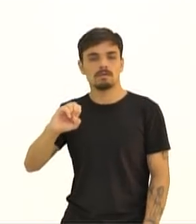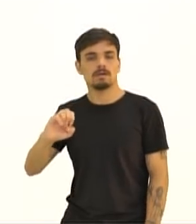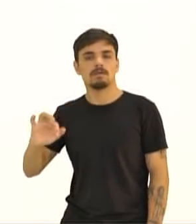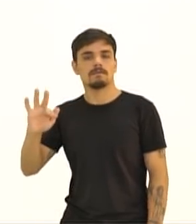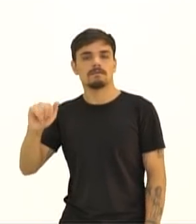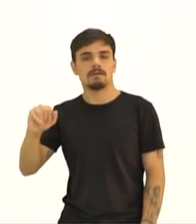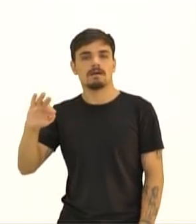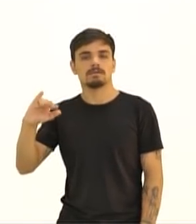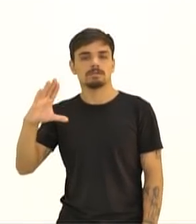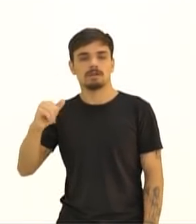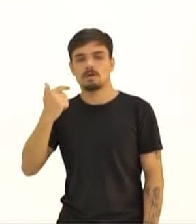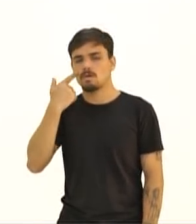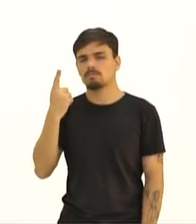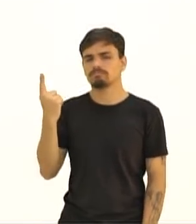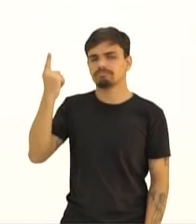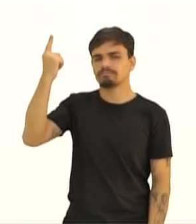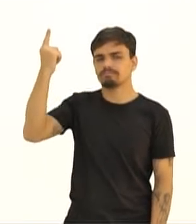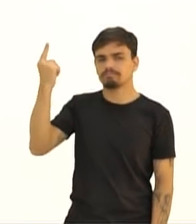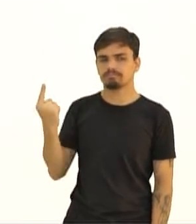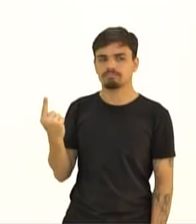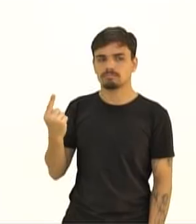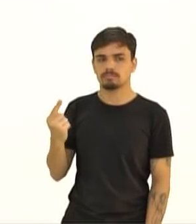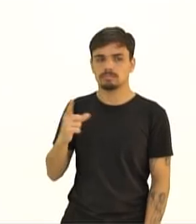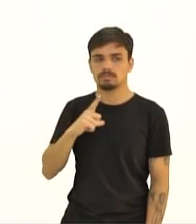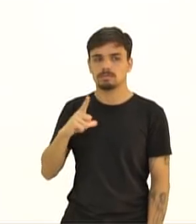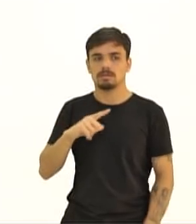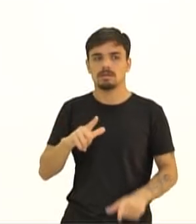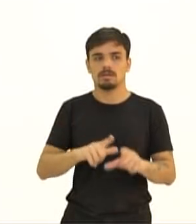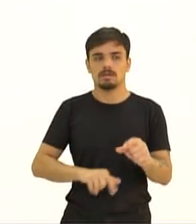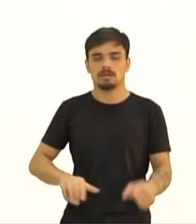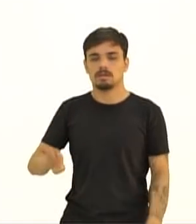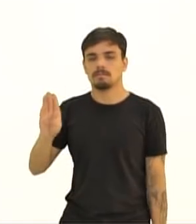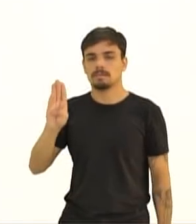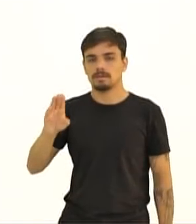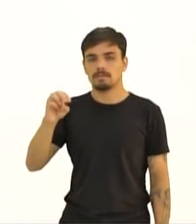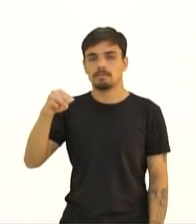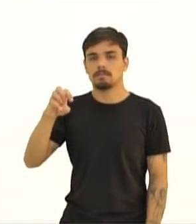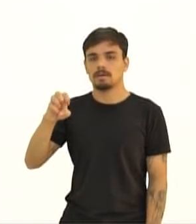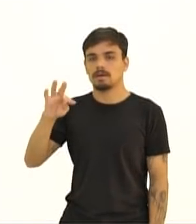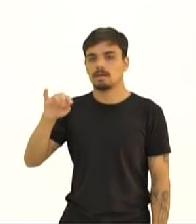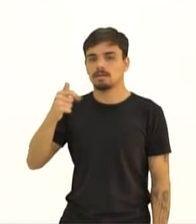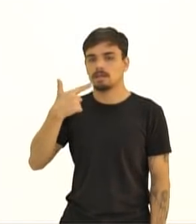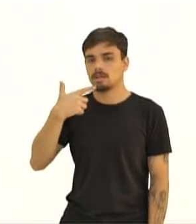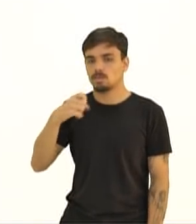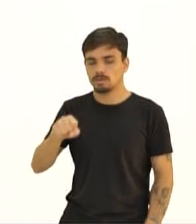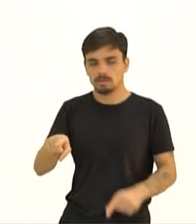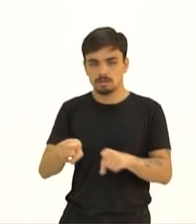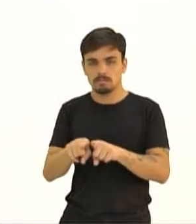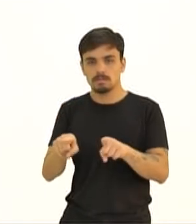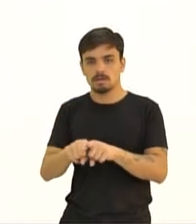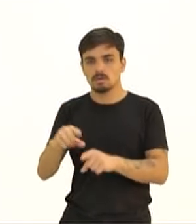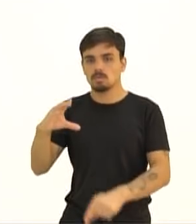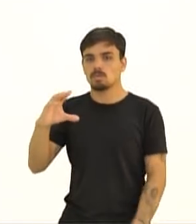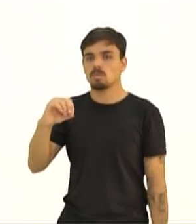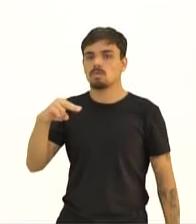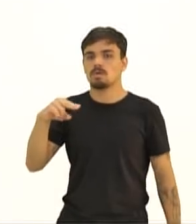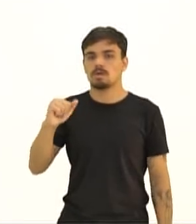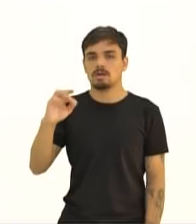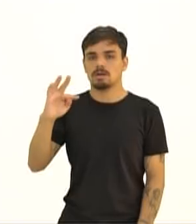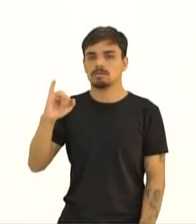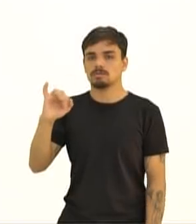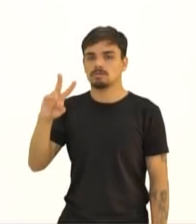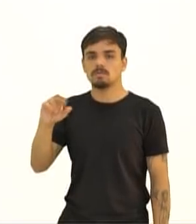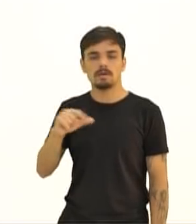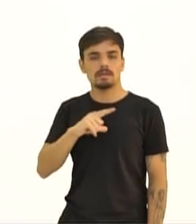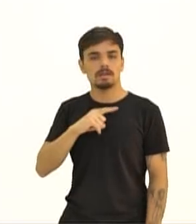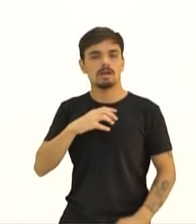Então, qual será que eu tenho? Eu tenho a metalinguística e também conativa. Por quê? Porque eu tenho